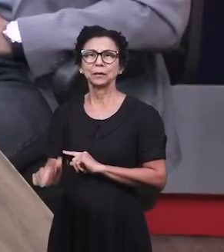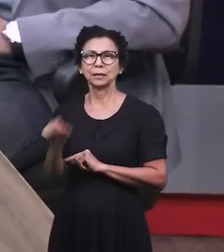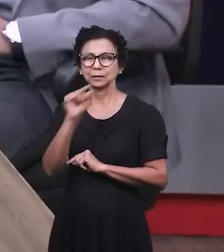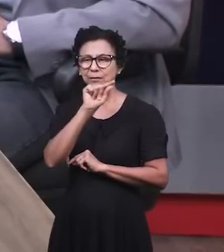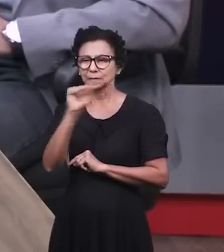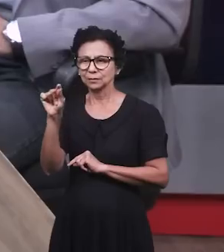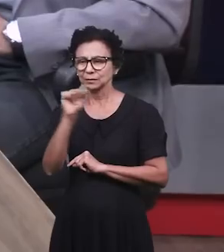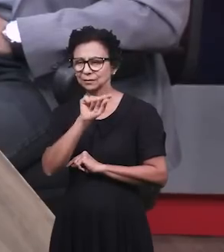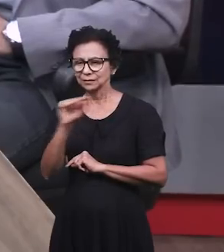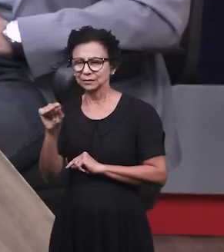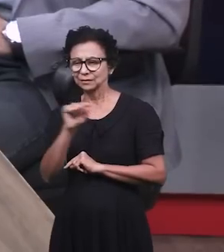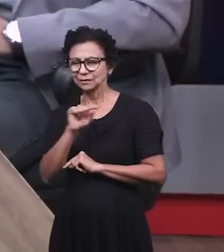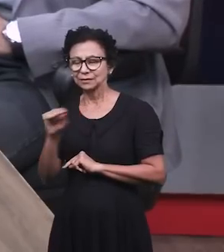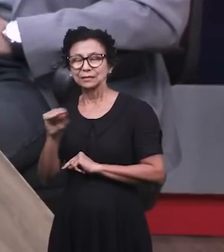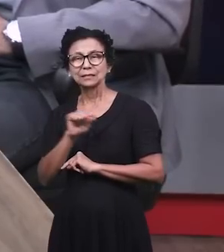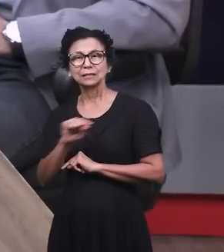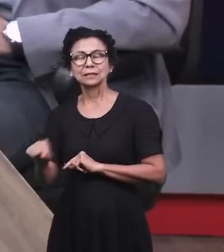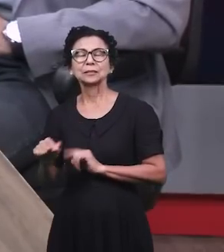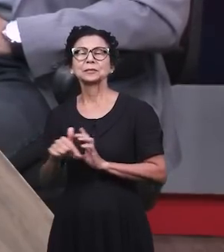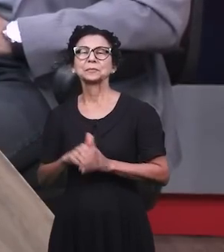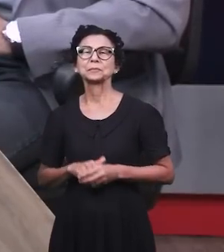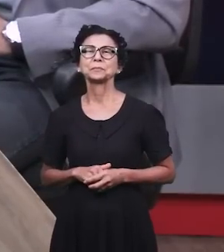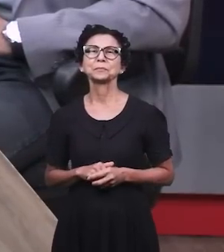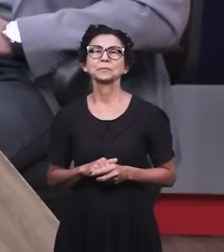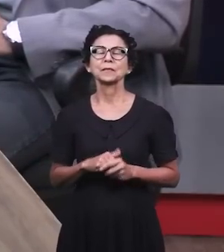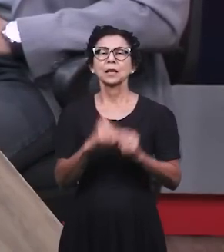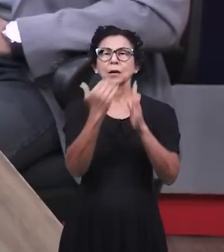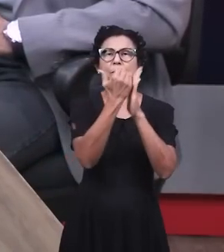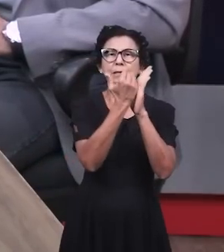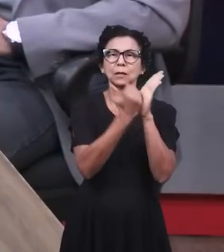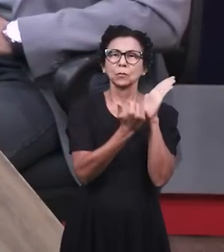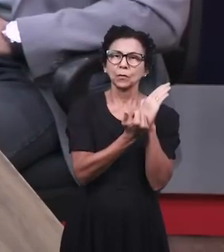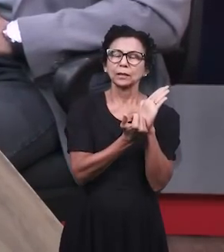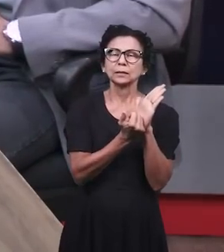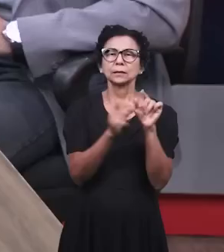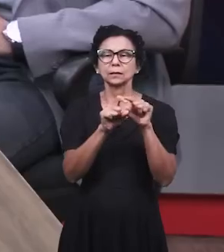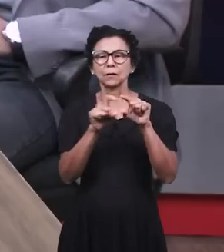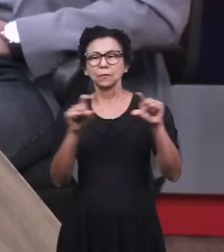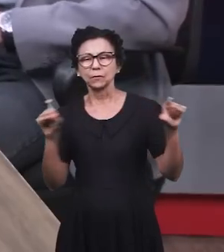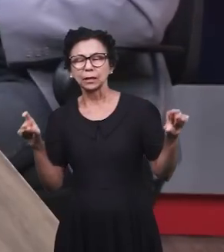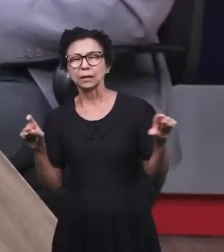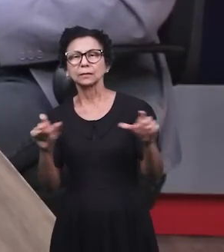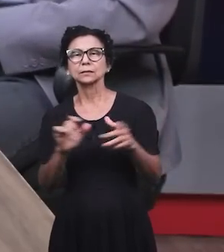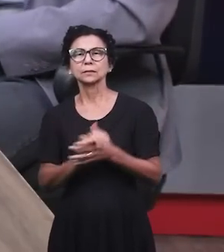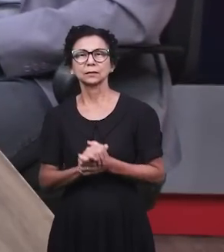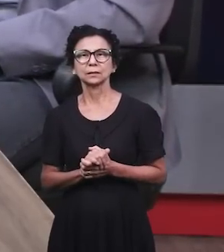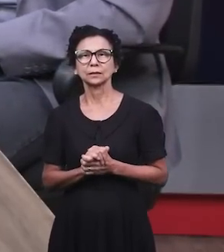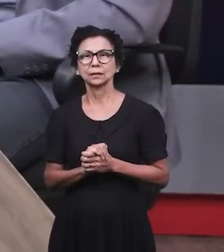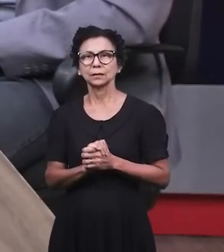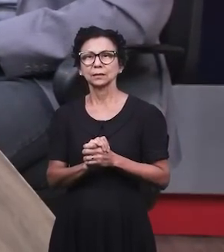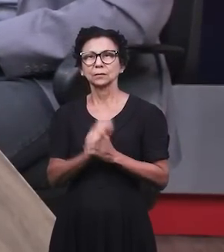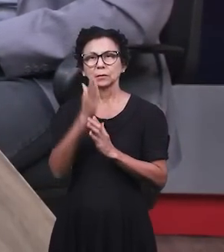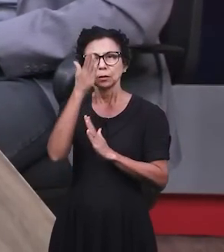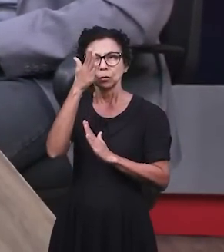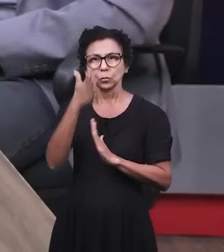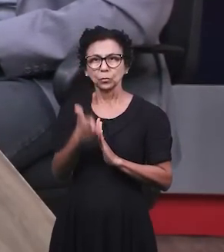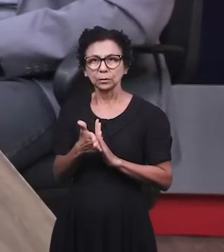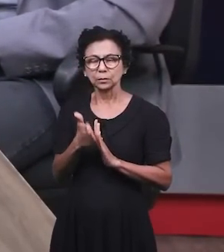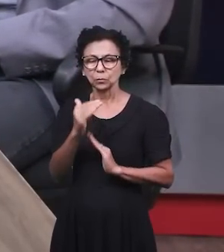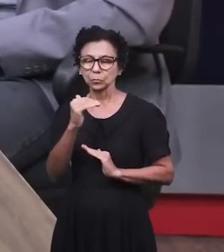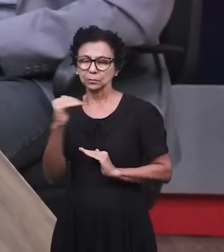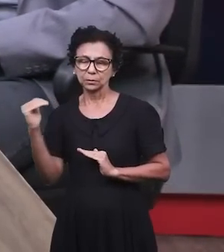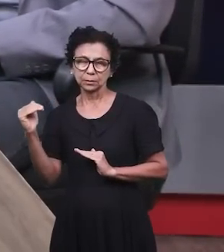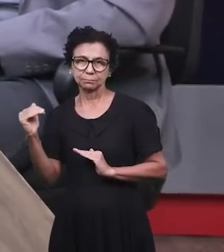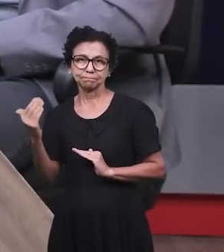escrevendo, né, a sequência da frase ou da mensagem, né, seguindo ali as colunas. Então